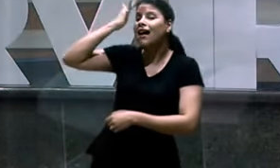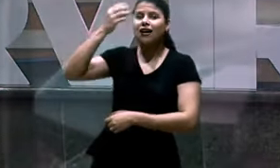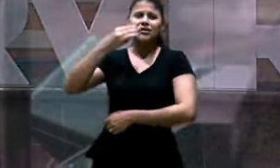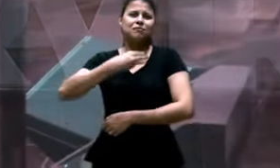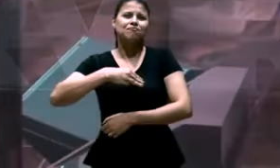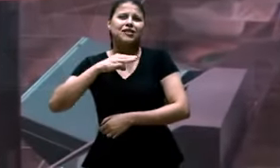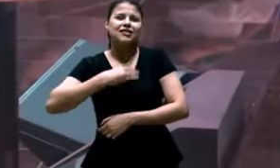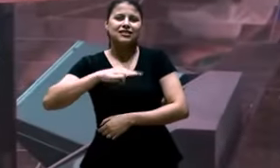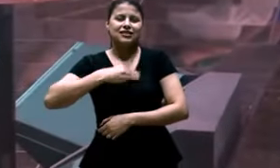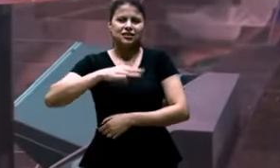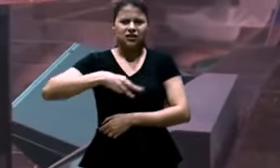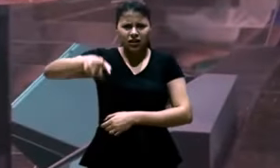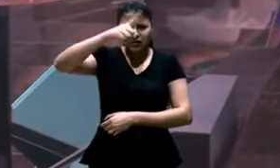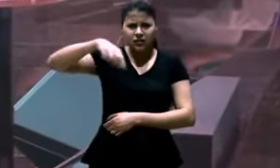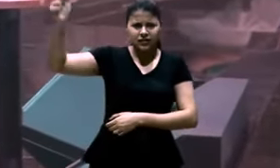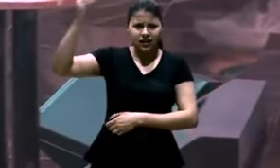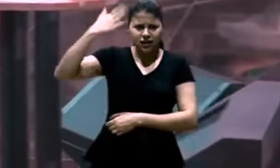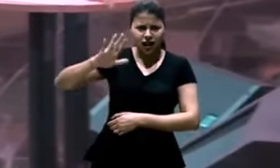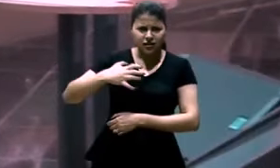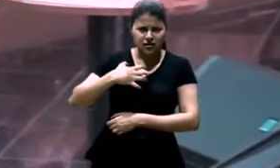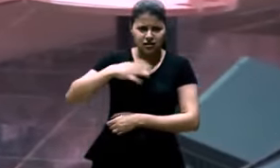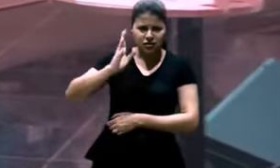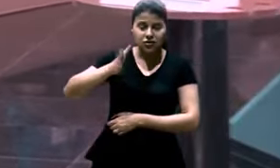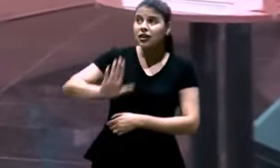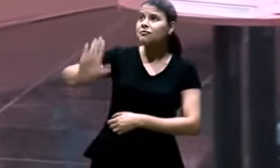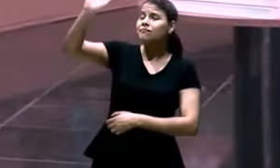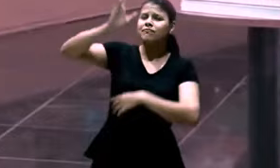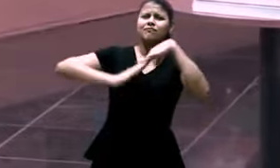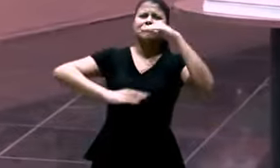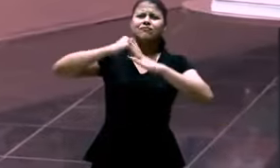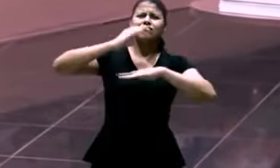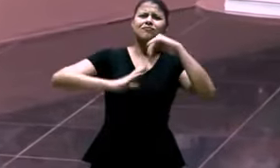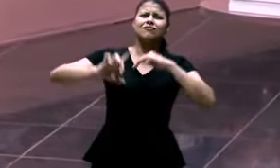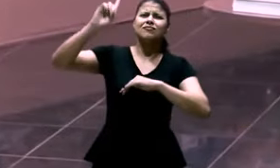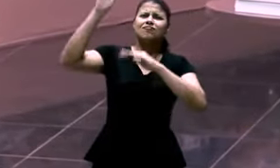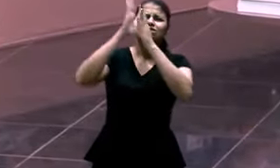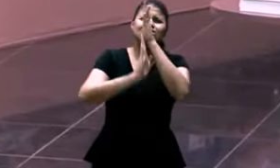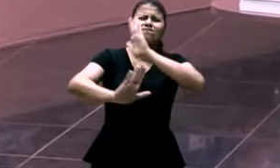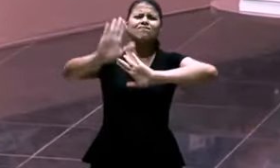graça, levante essa mão para cima e adore a Ele.